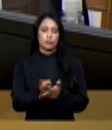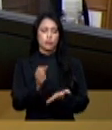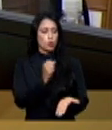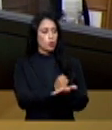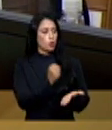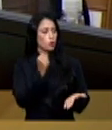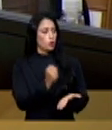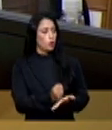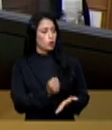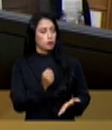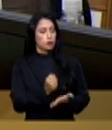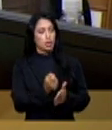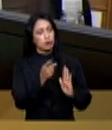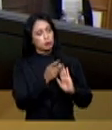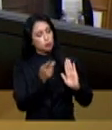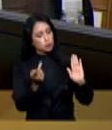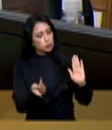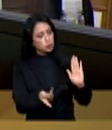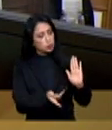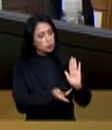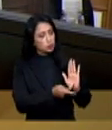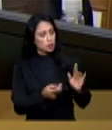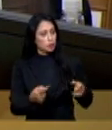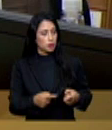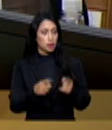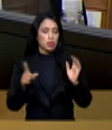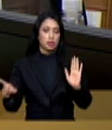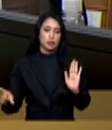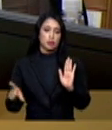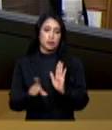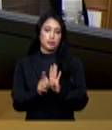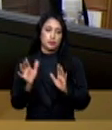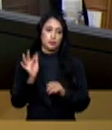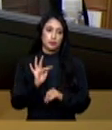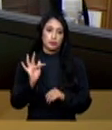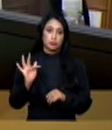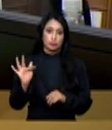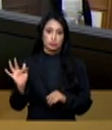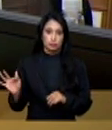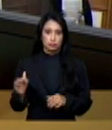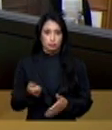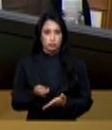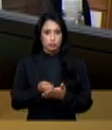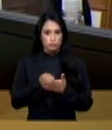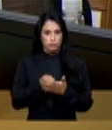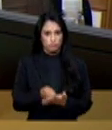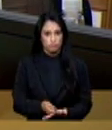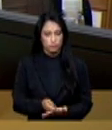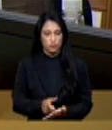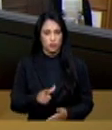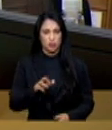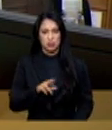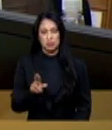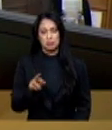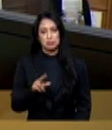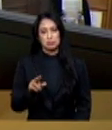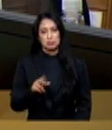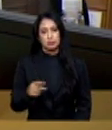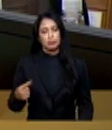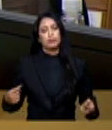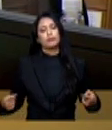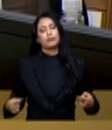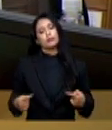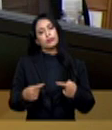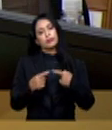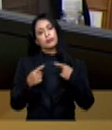atuais contratos de programa polinização Federal de forma compulsória e sem previsão de